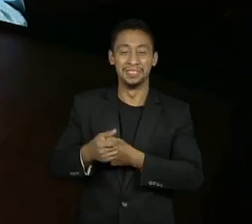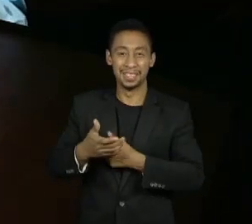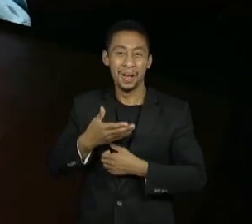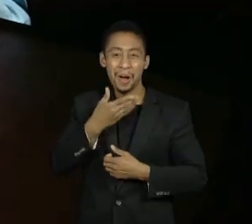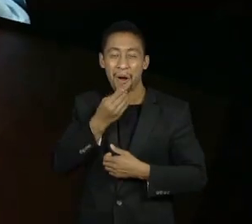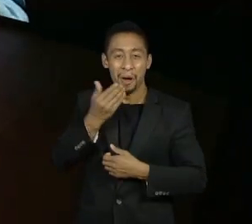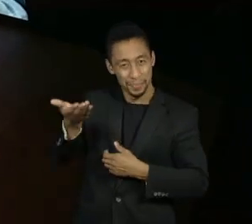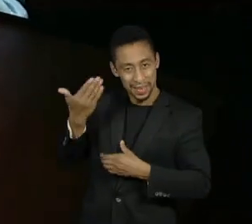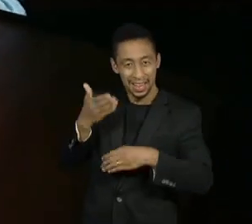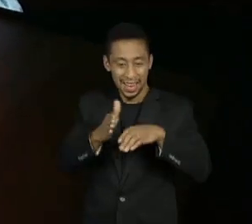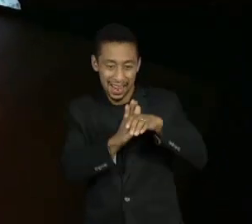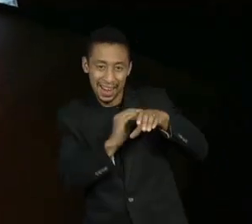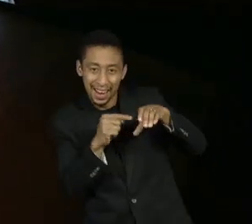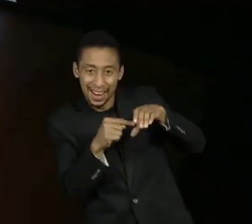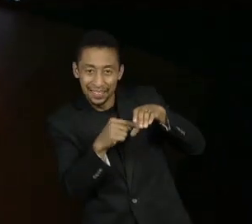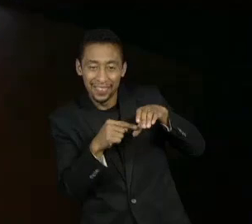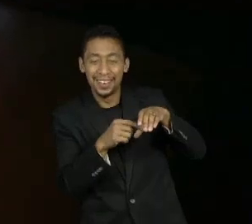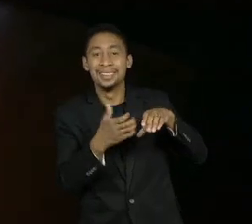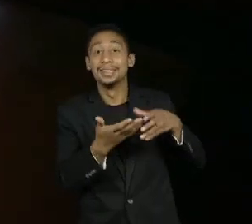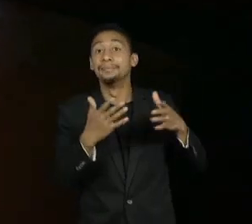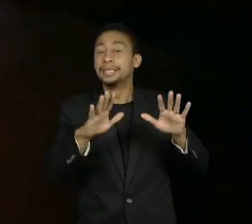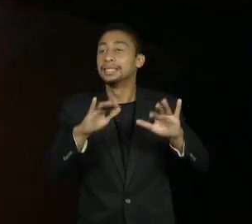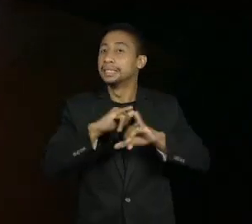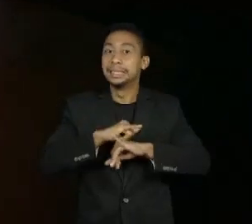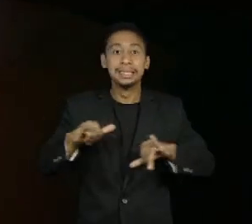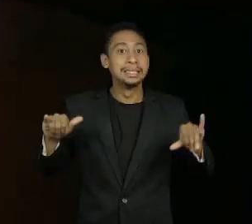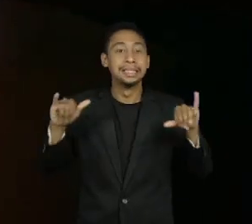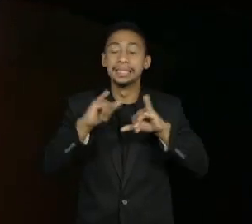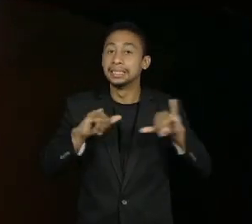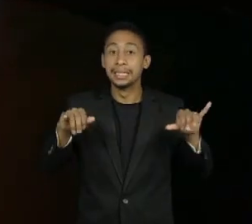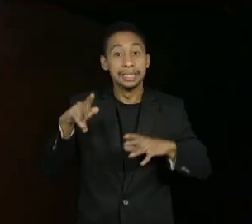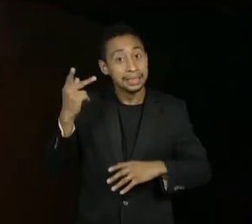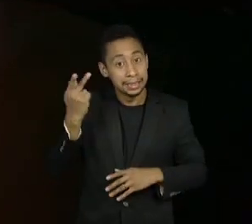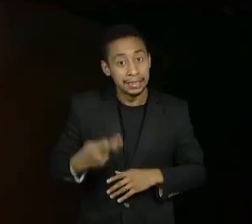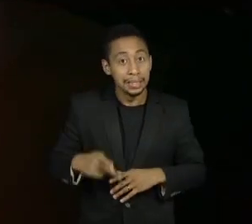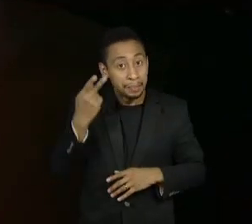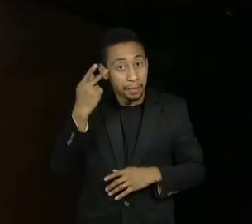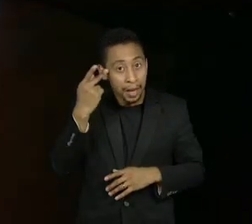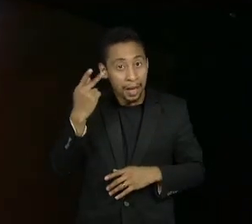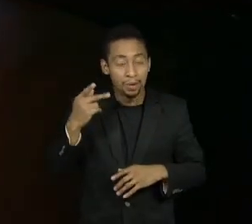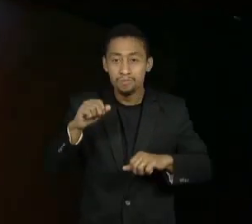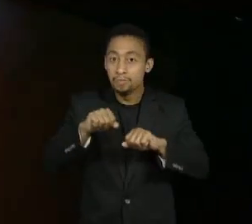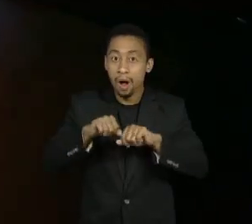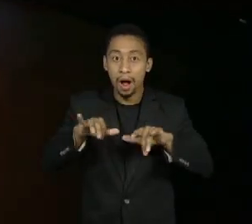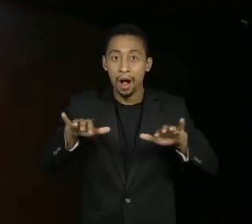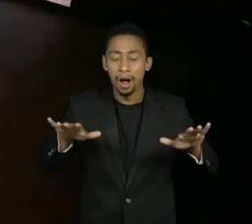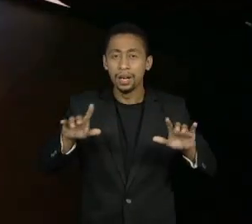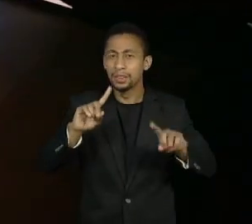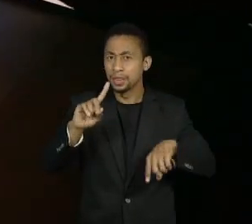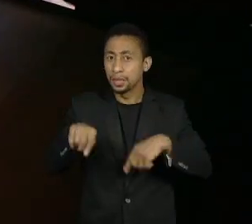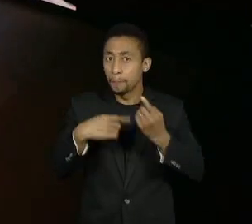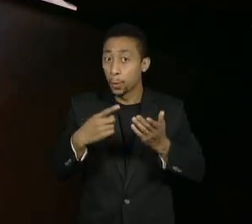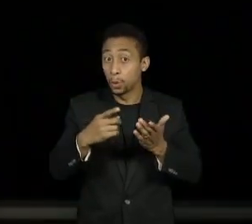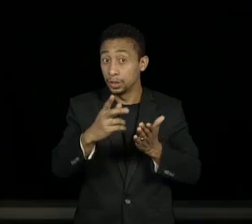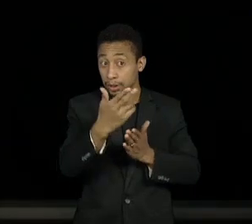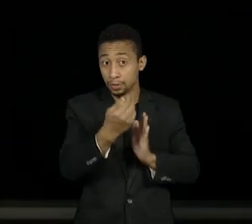Mas chamou atenção, repercutiu em São Paulo. Quando repercutiu na redação da